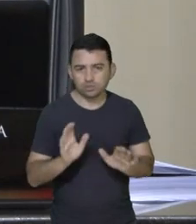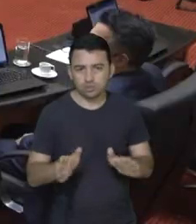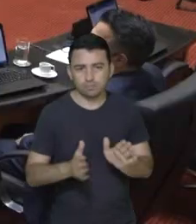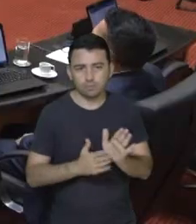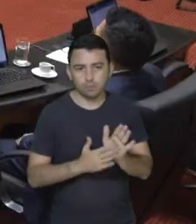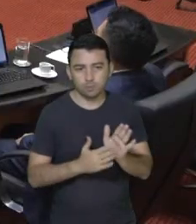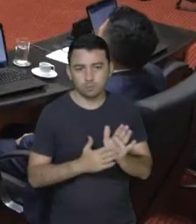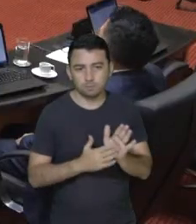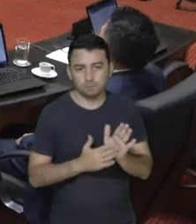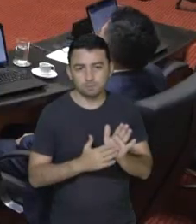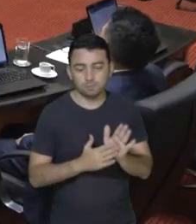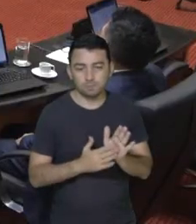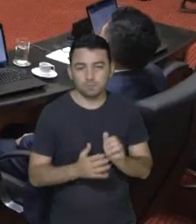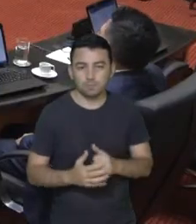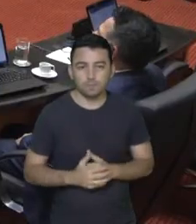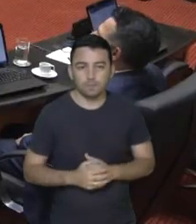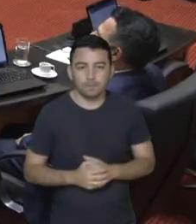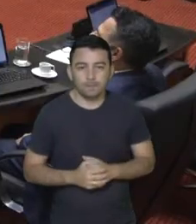isso?